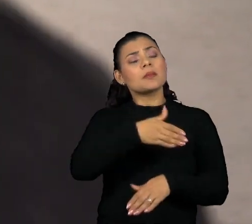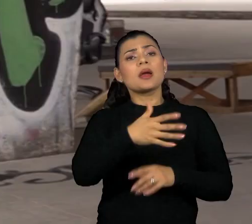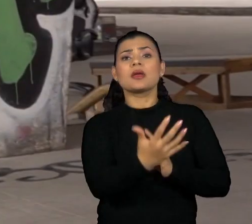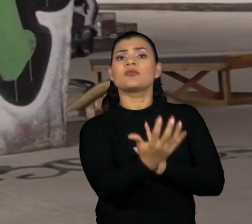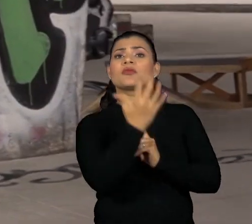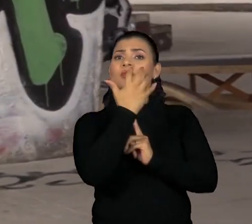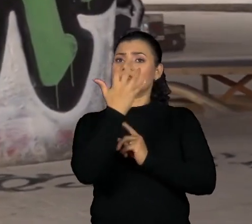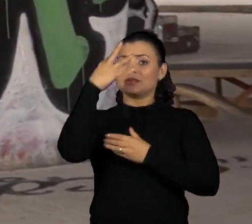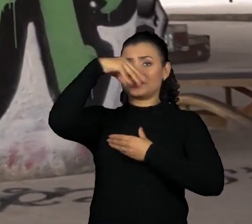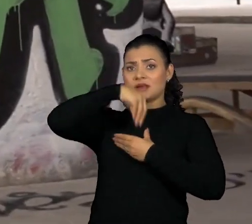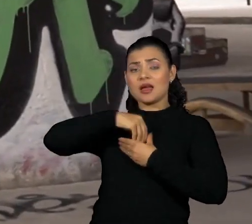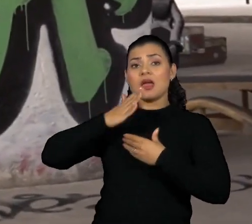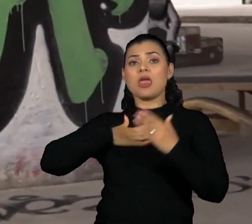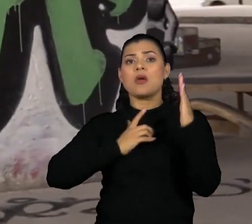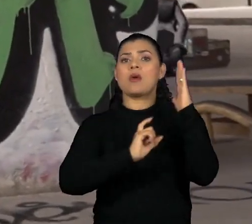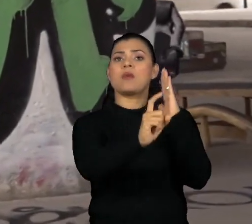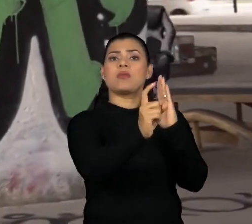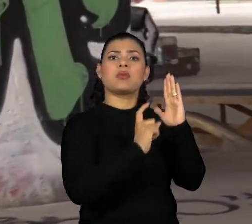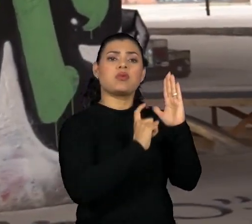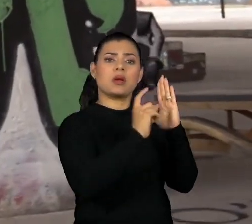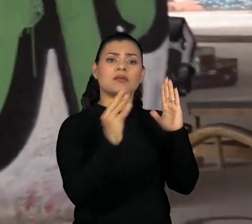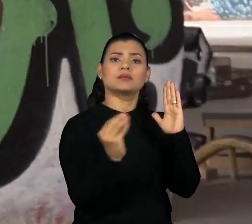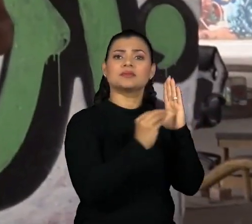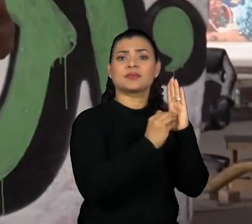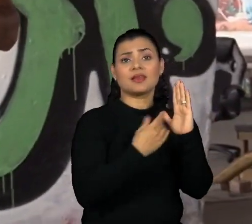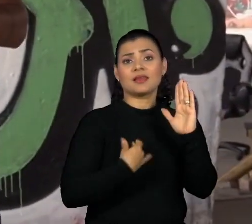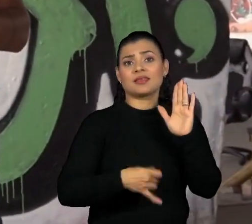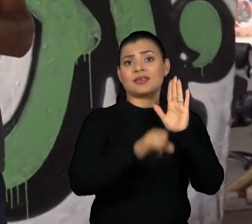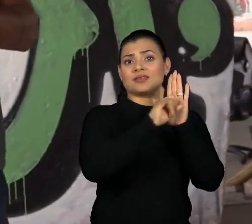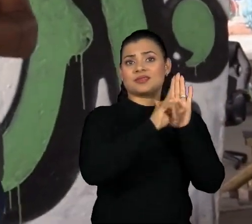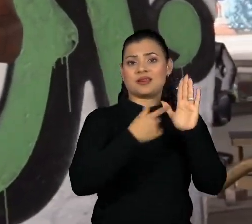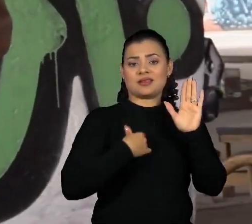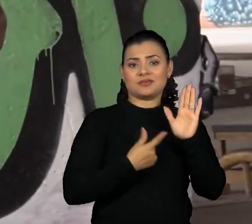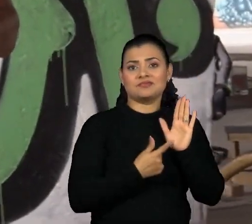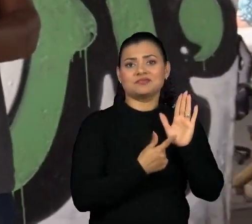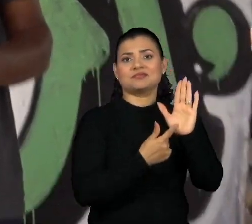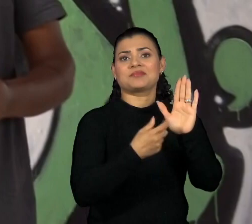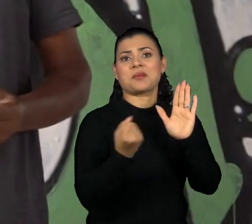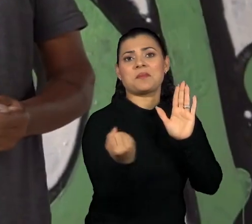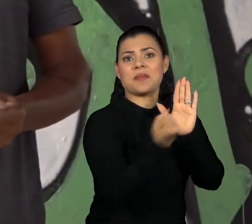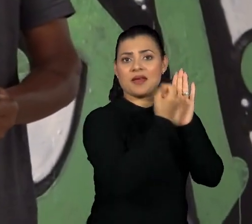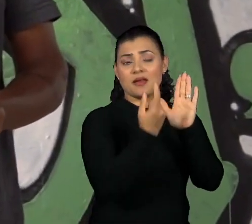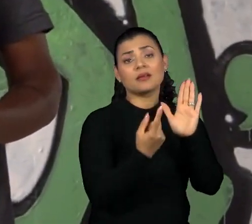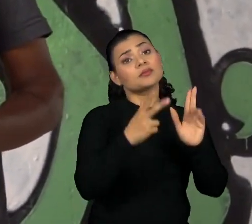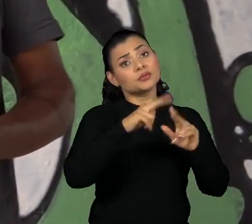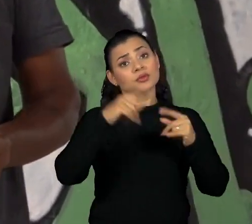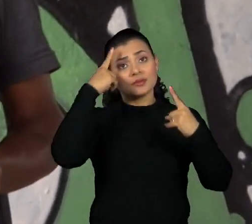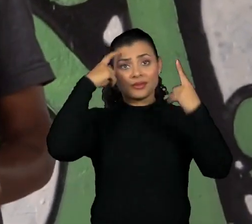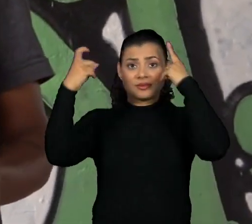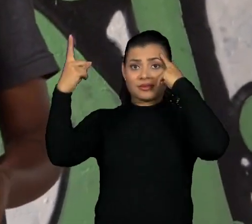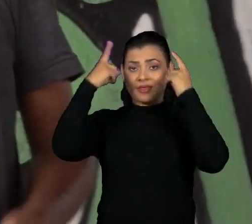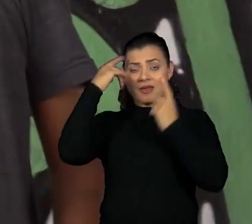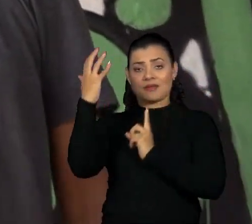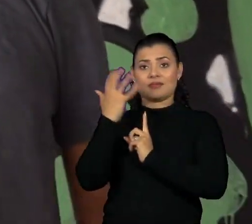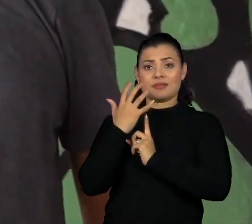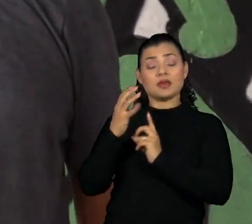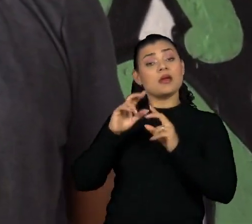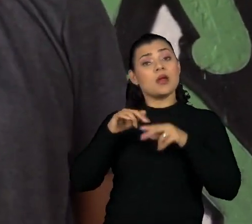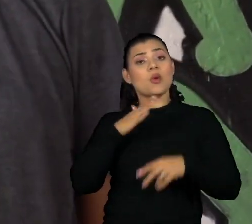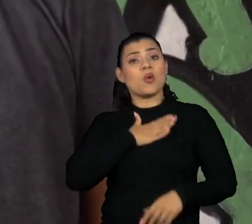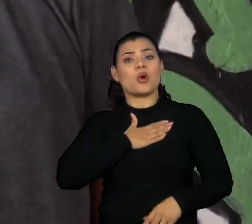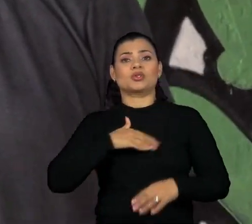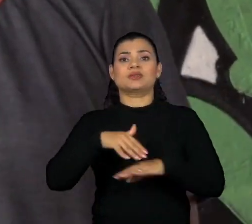assim, o que eu vou colocar numa pintura, num desenho. Ele é o propulsor de ideias. Eu gosto muito de andar